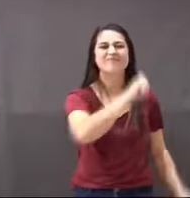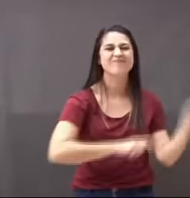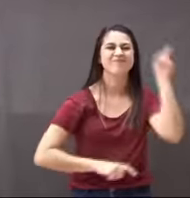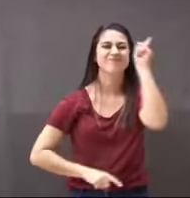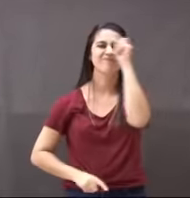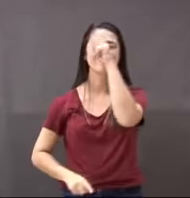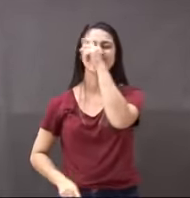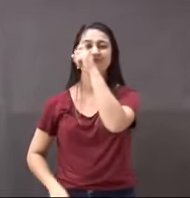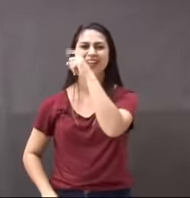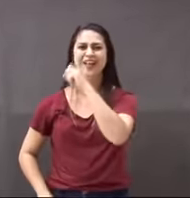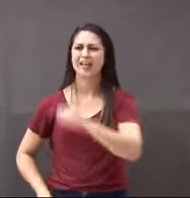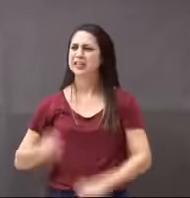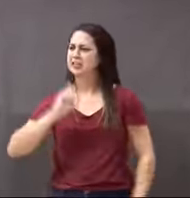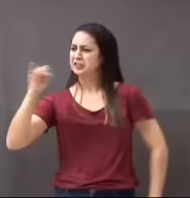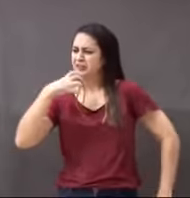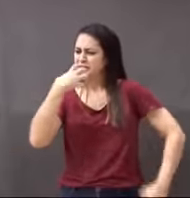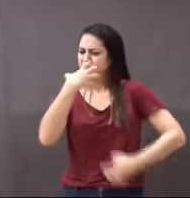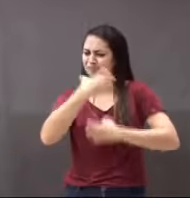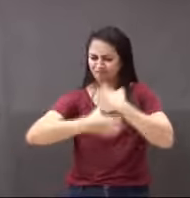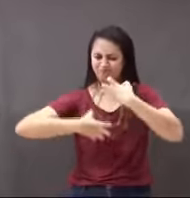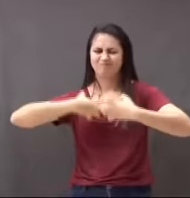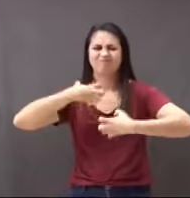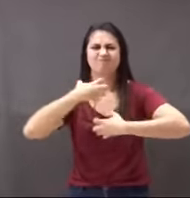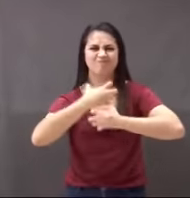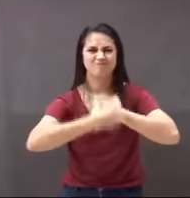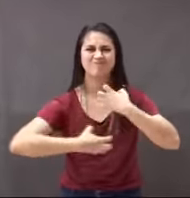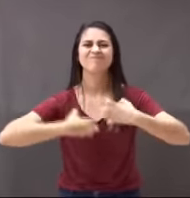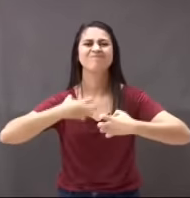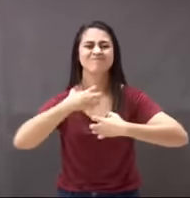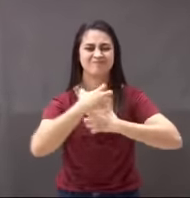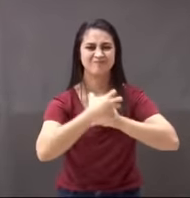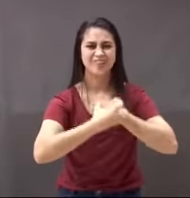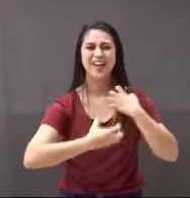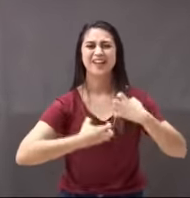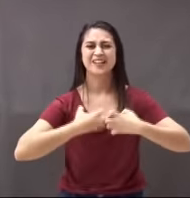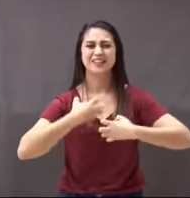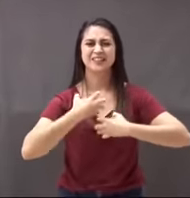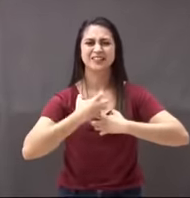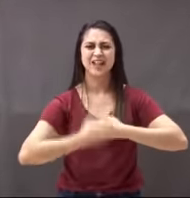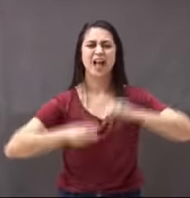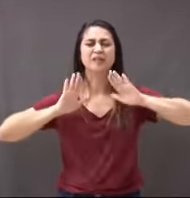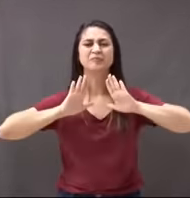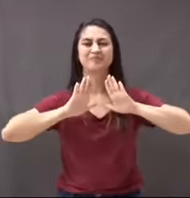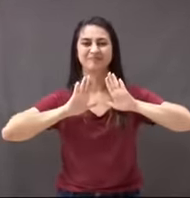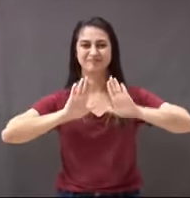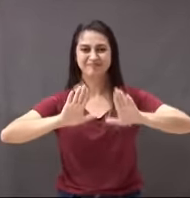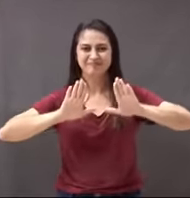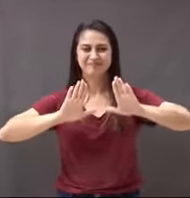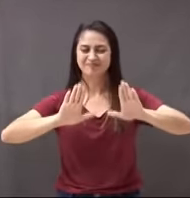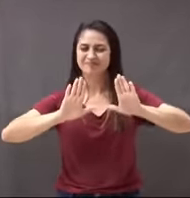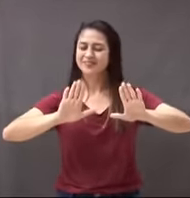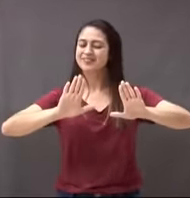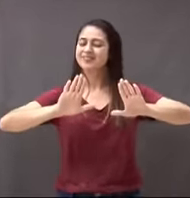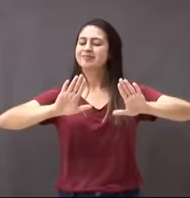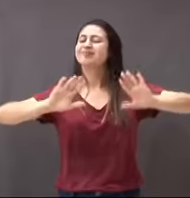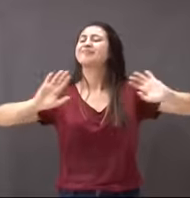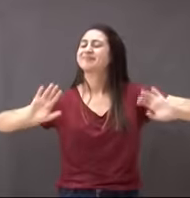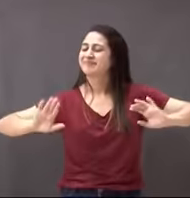dá fruto na vide, que o produto da oliveira me der. Todavia